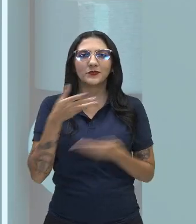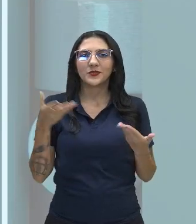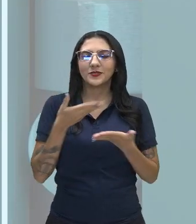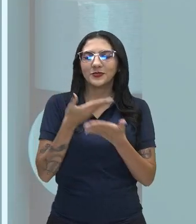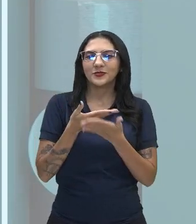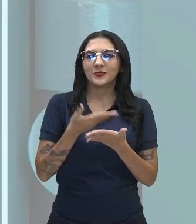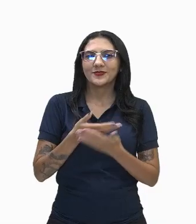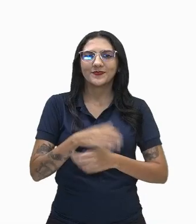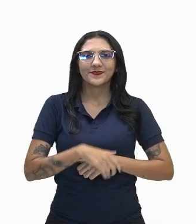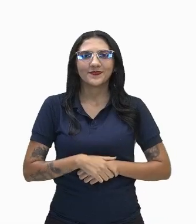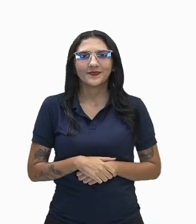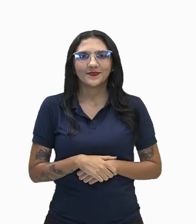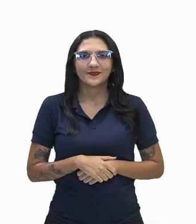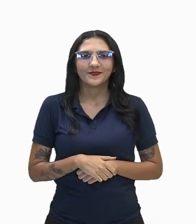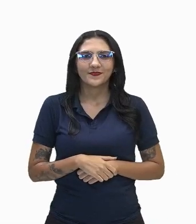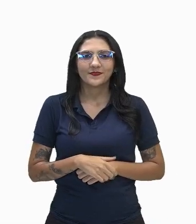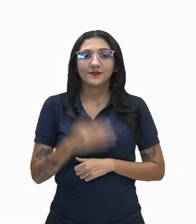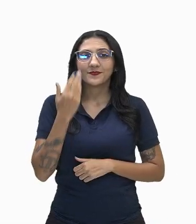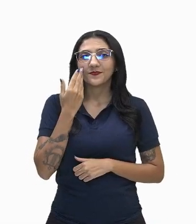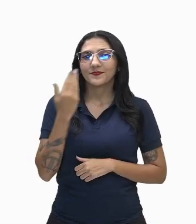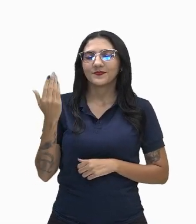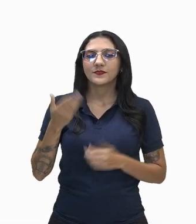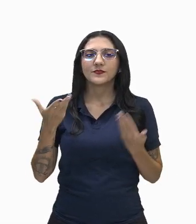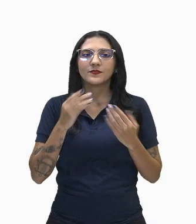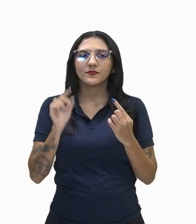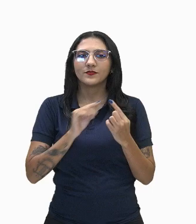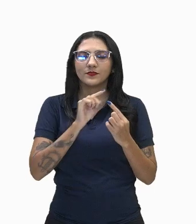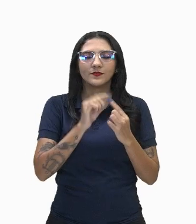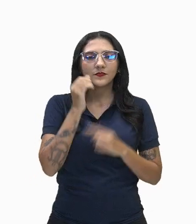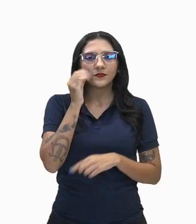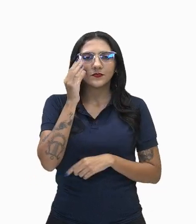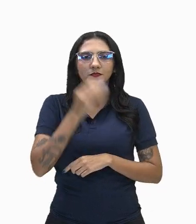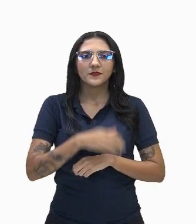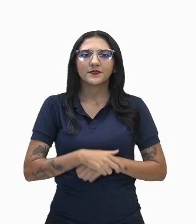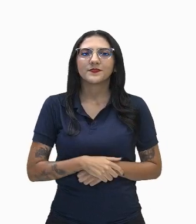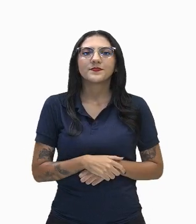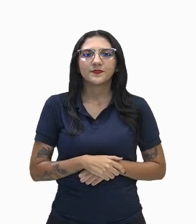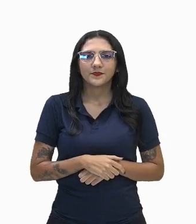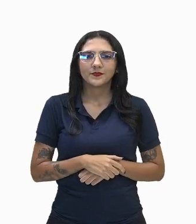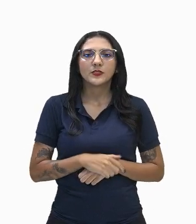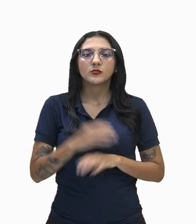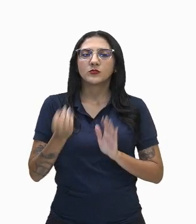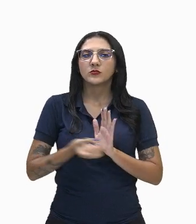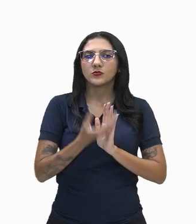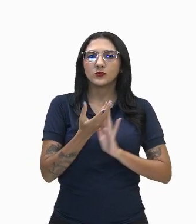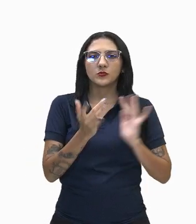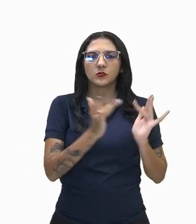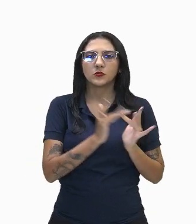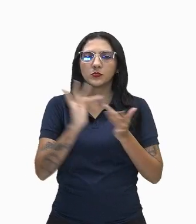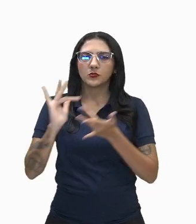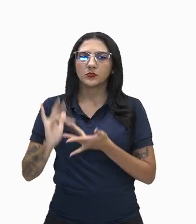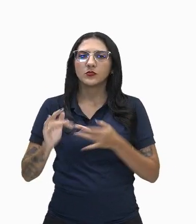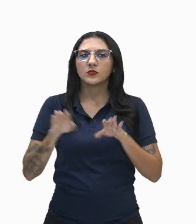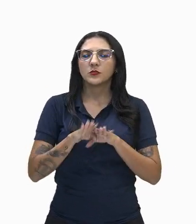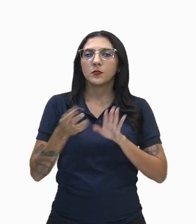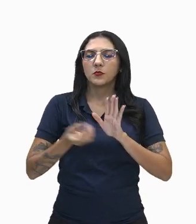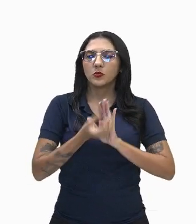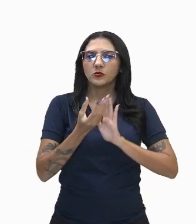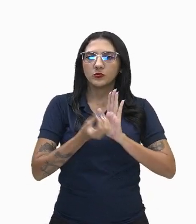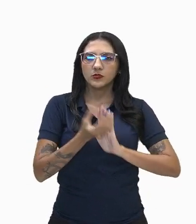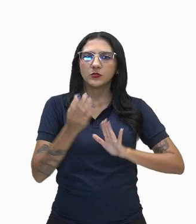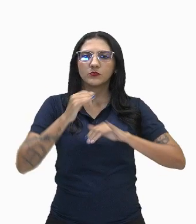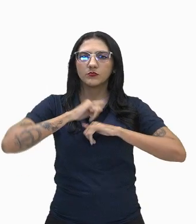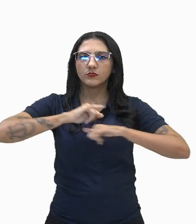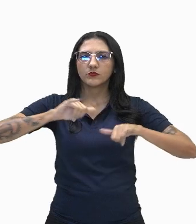nossa aula de hoje. Objeto de conhecimento: reconstrução do contexto de